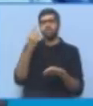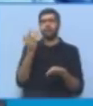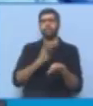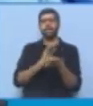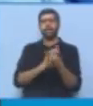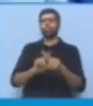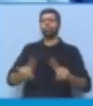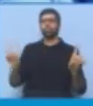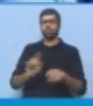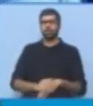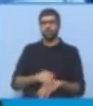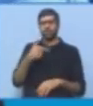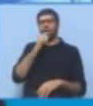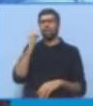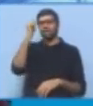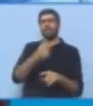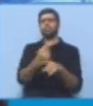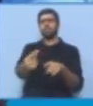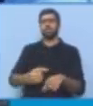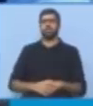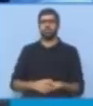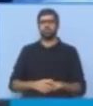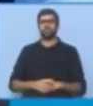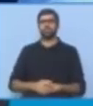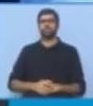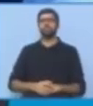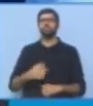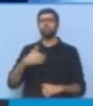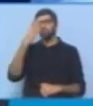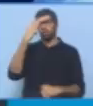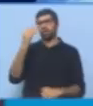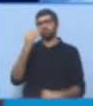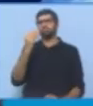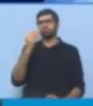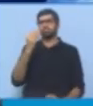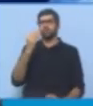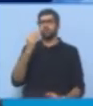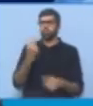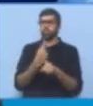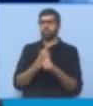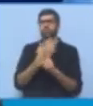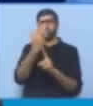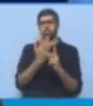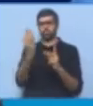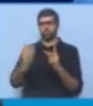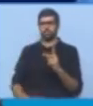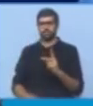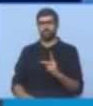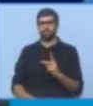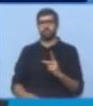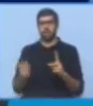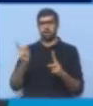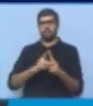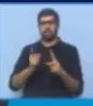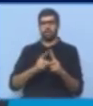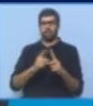carta aos Hebreus. Então, para que é que ele vai ser batizado? Eu penso que para duas coisas. A